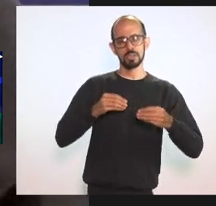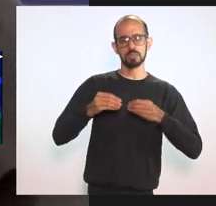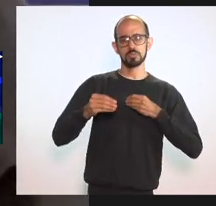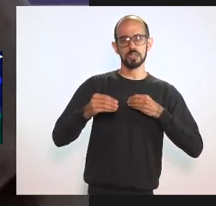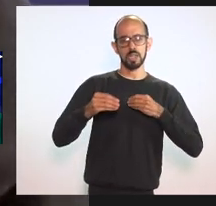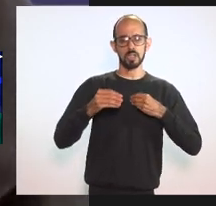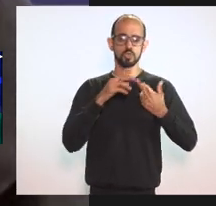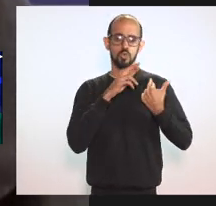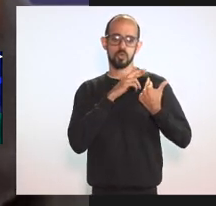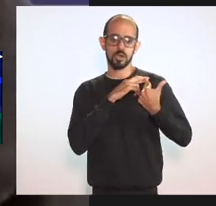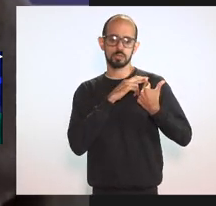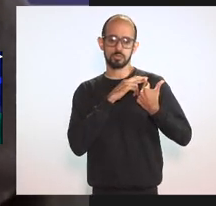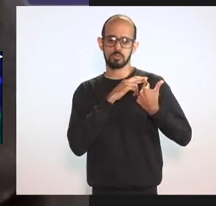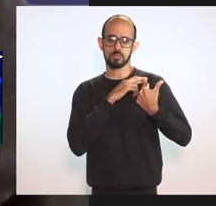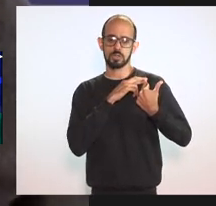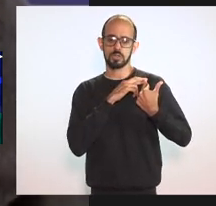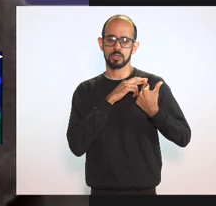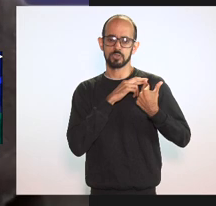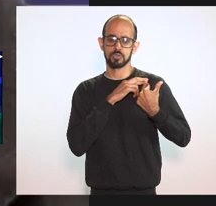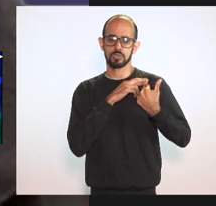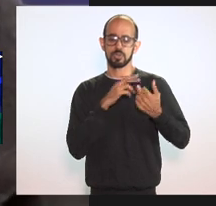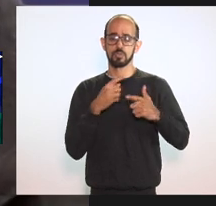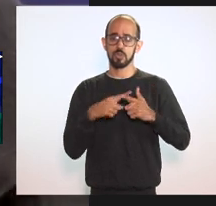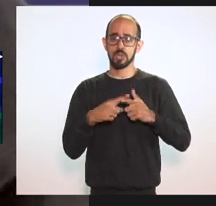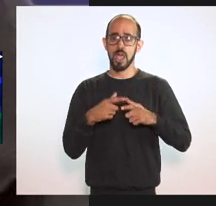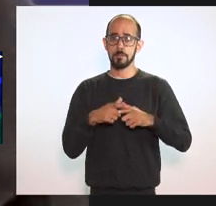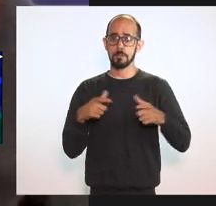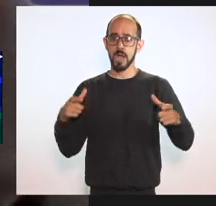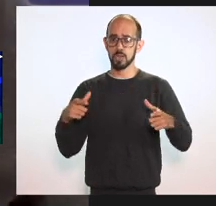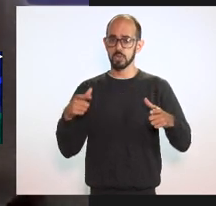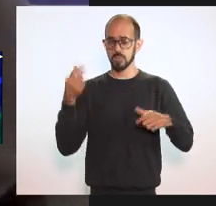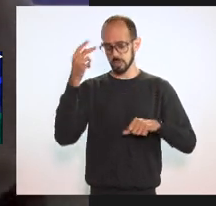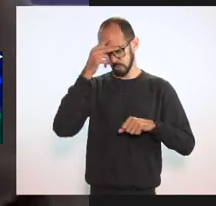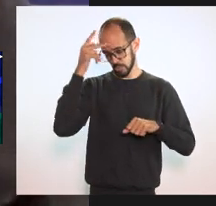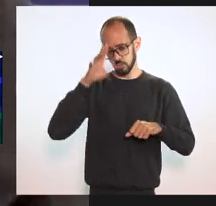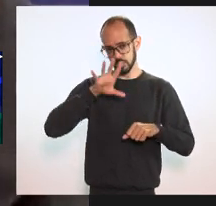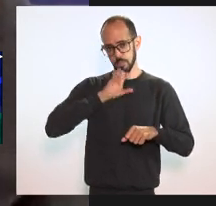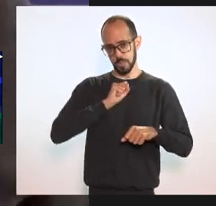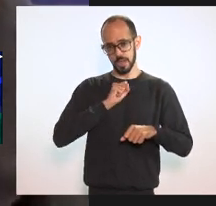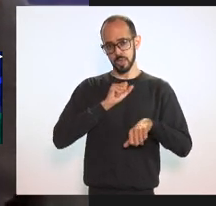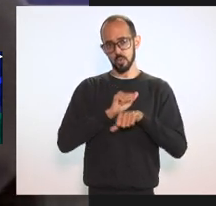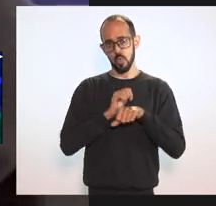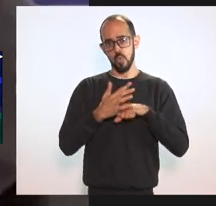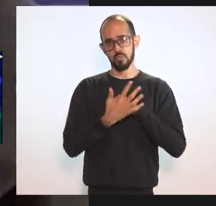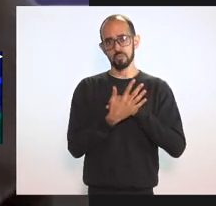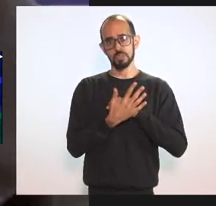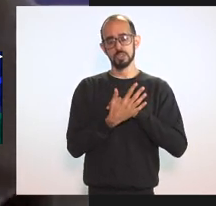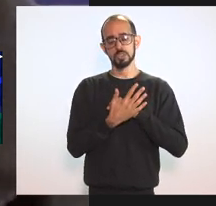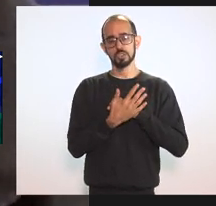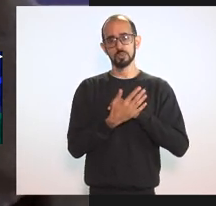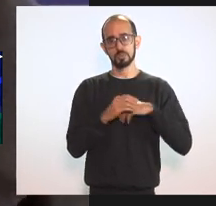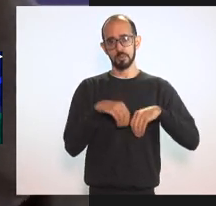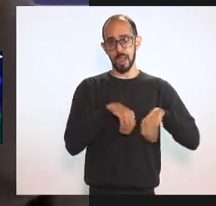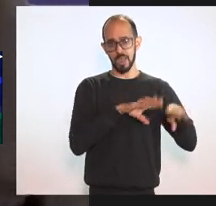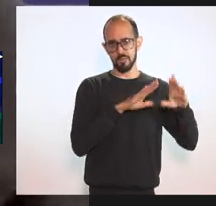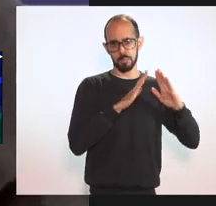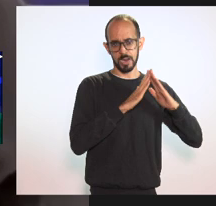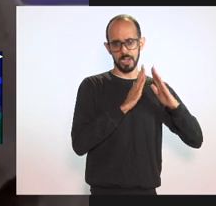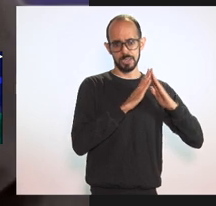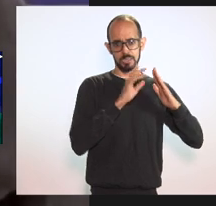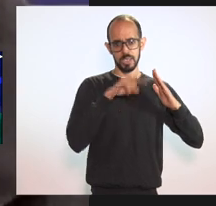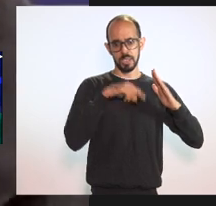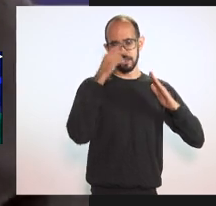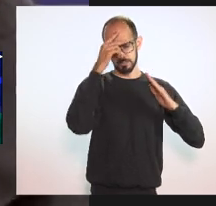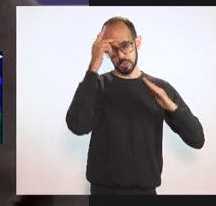responsabilidade que a maioria das pessoas que estão levando convide para suas residências são aquelas pessoas que estão de